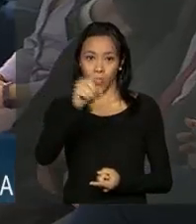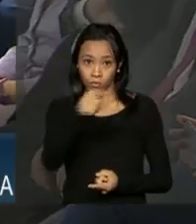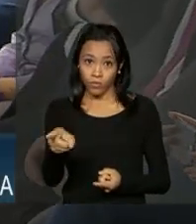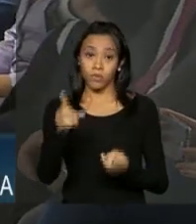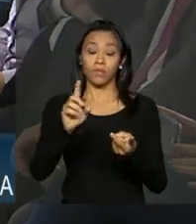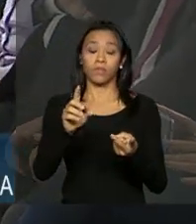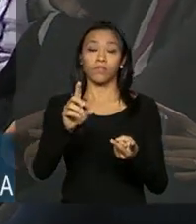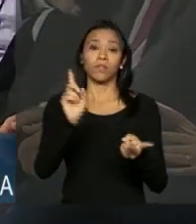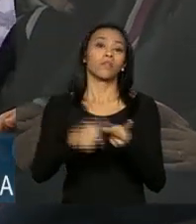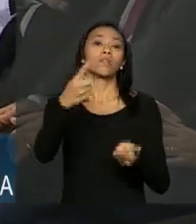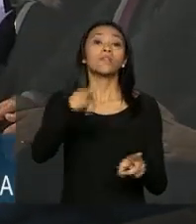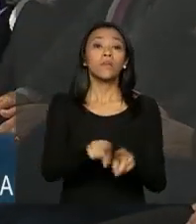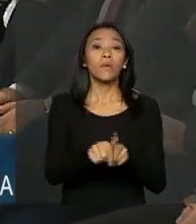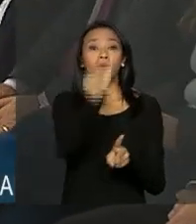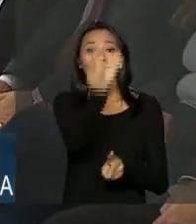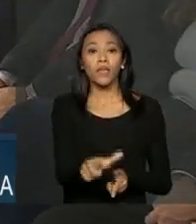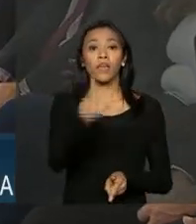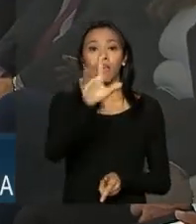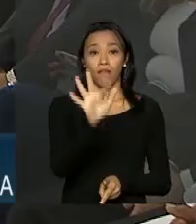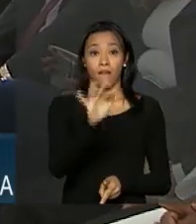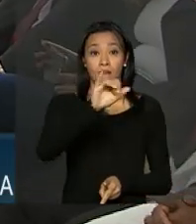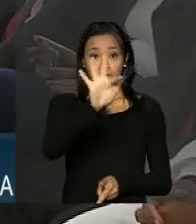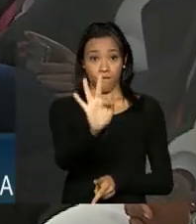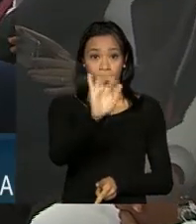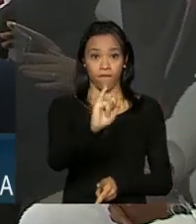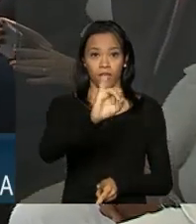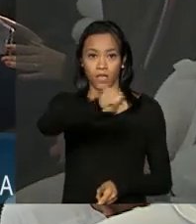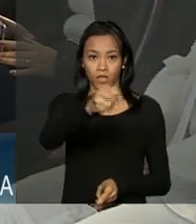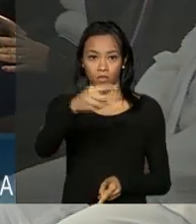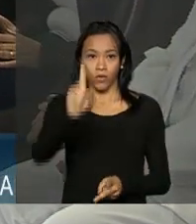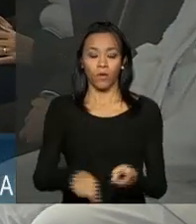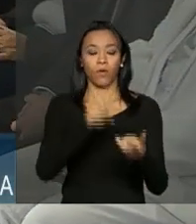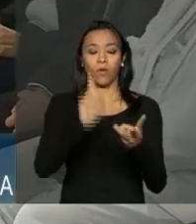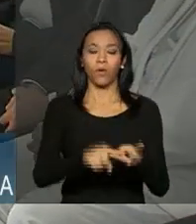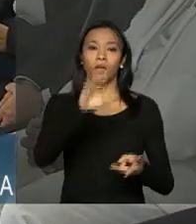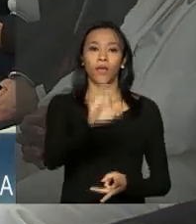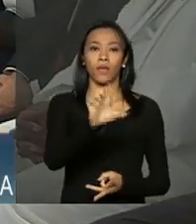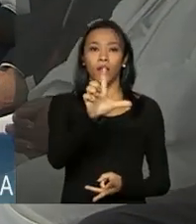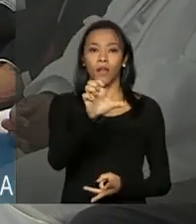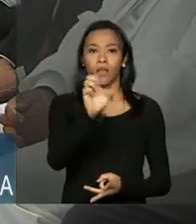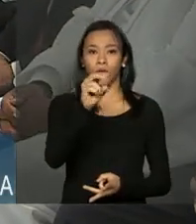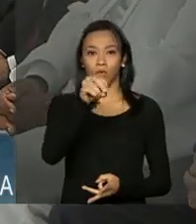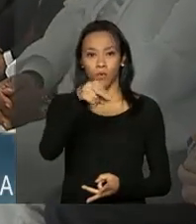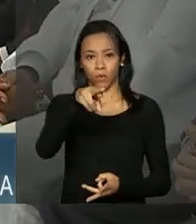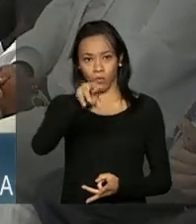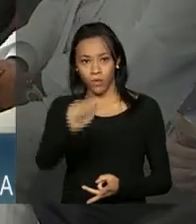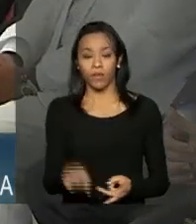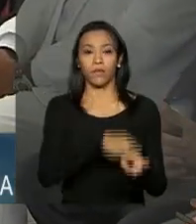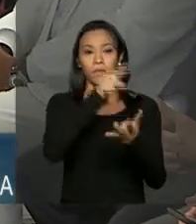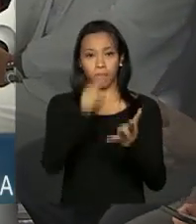Social, o nosso querido Feijó, do Trabalho, a Leonora Menicucci, das Políticas para as